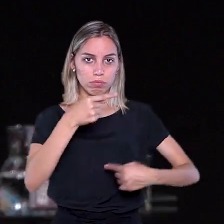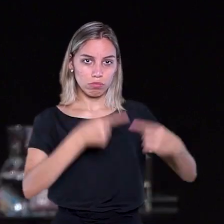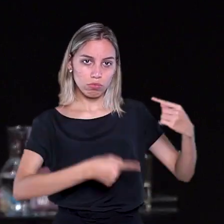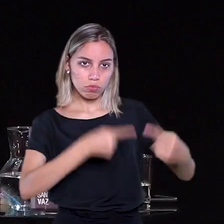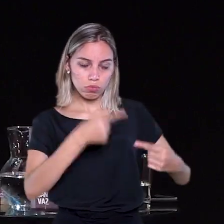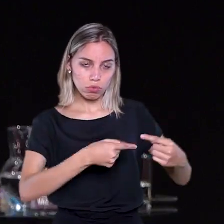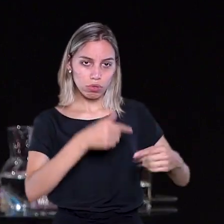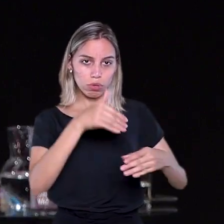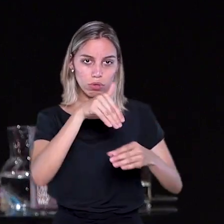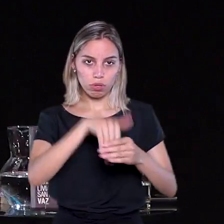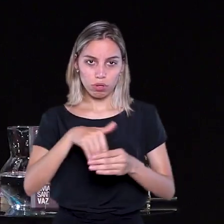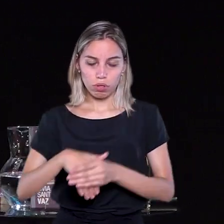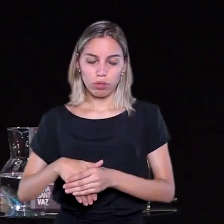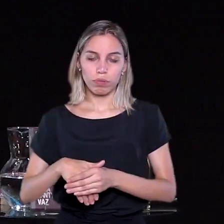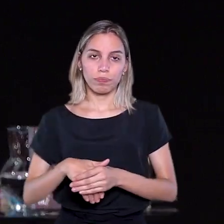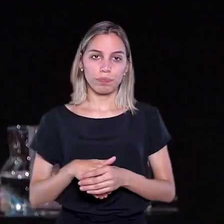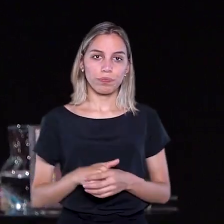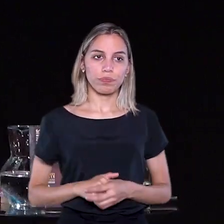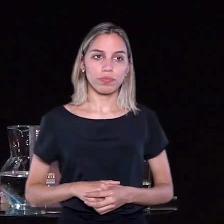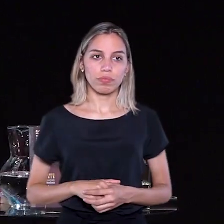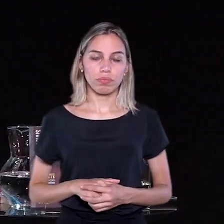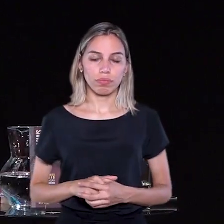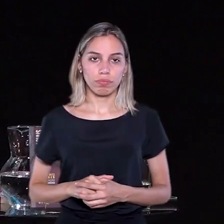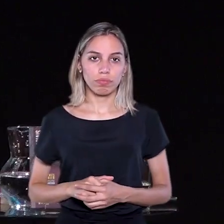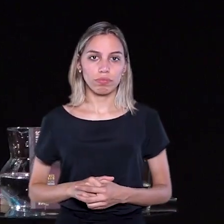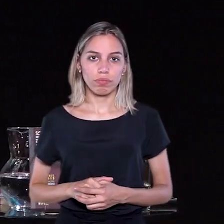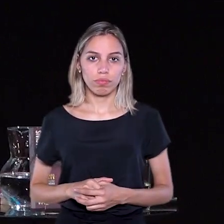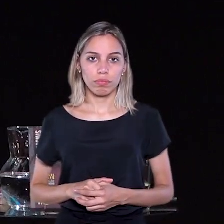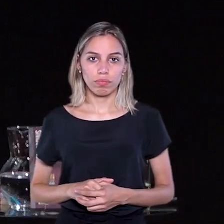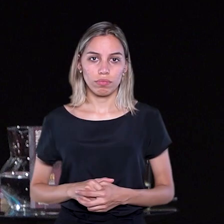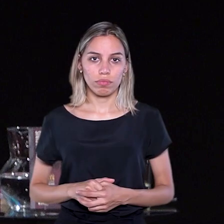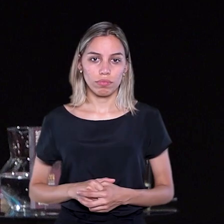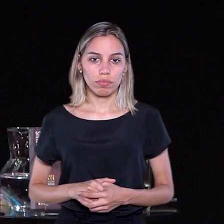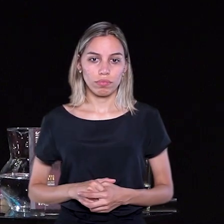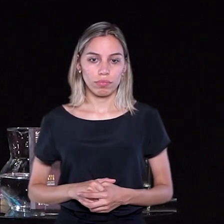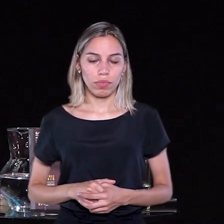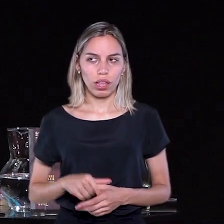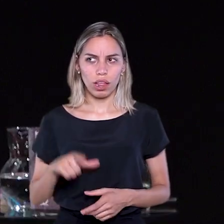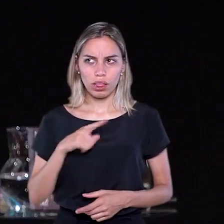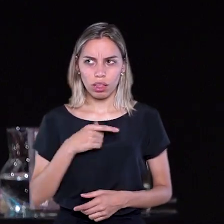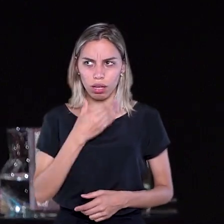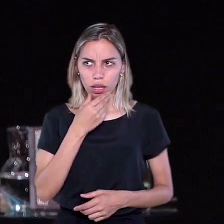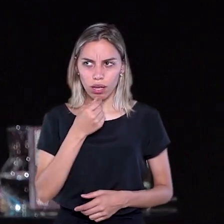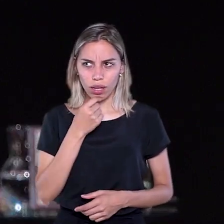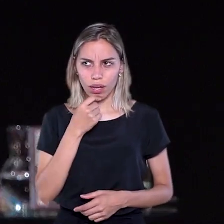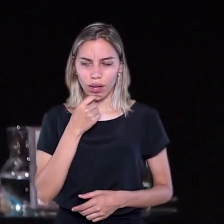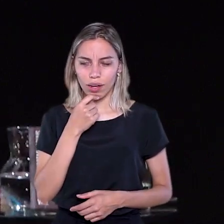eleitorais, interseccionais. Aí eu vou lembrar Abdias Nascimento, né, um homem visionário, que, em